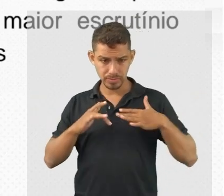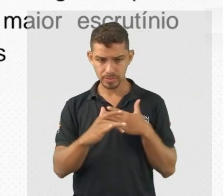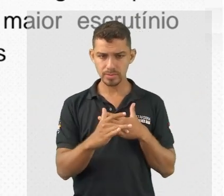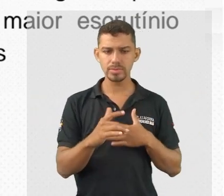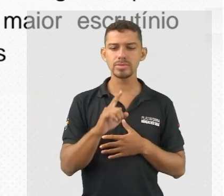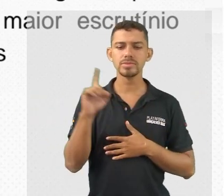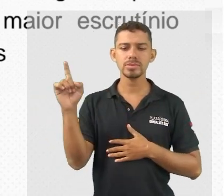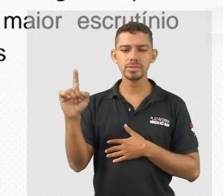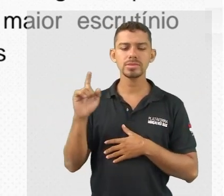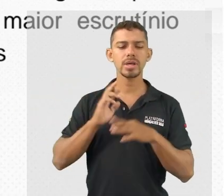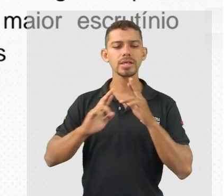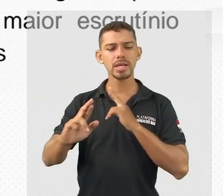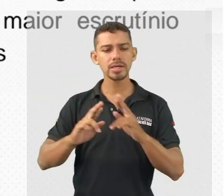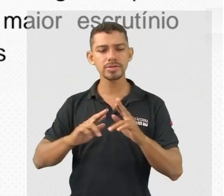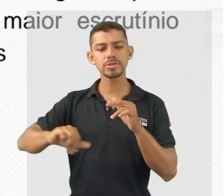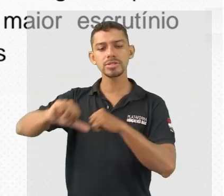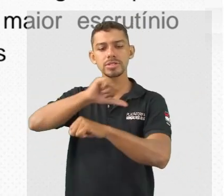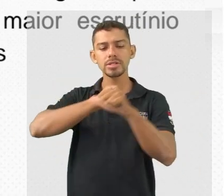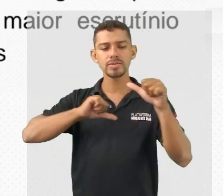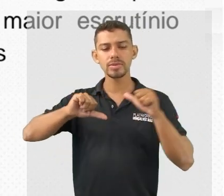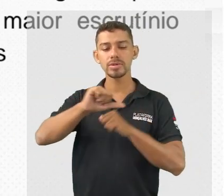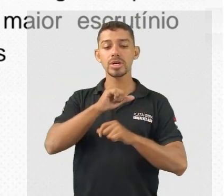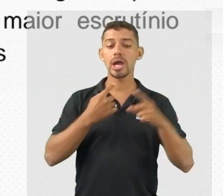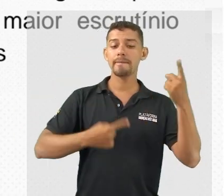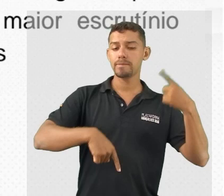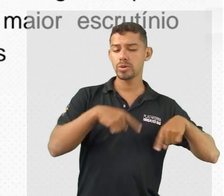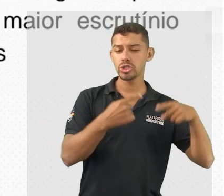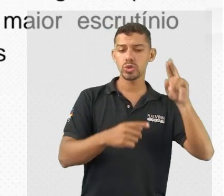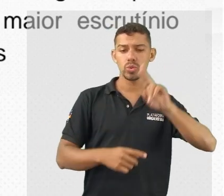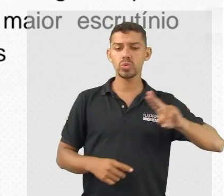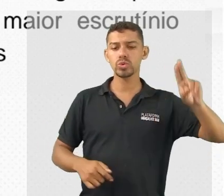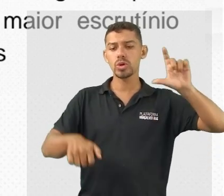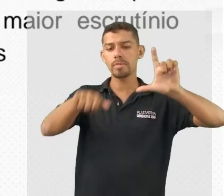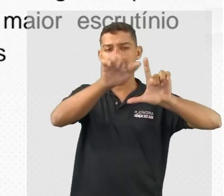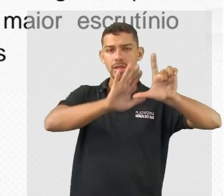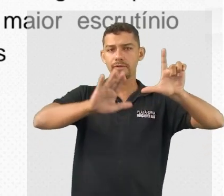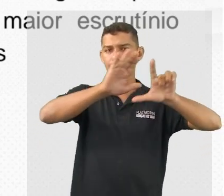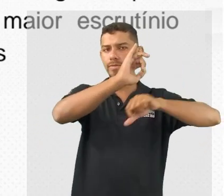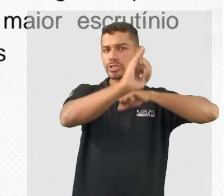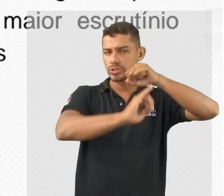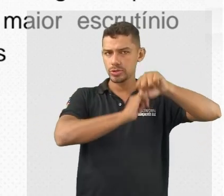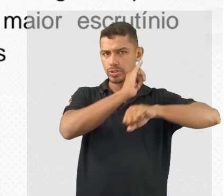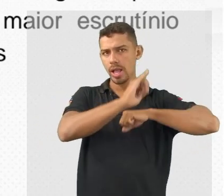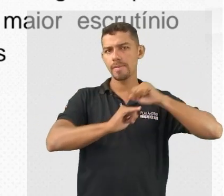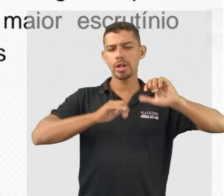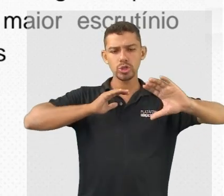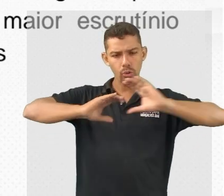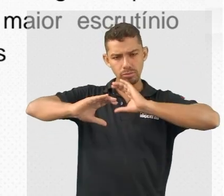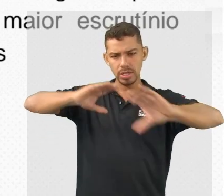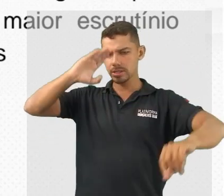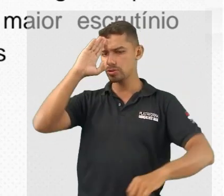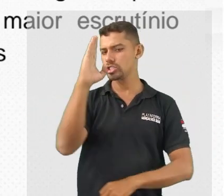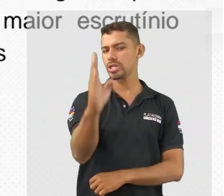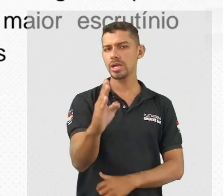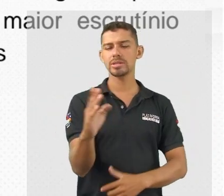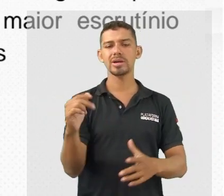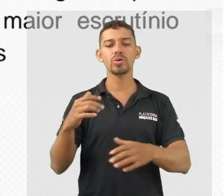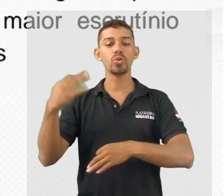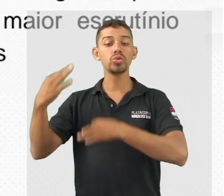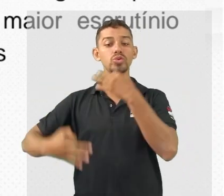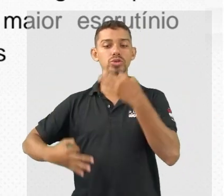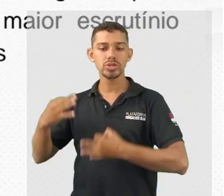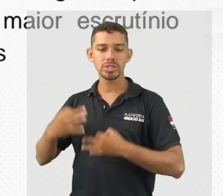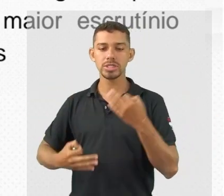sociais, essa relação se transformou. Políticos utilizam plataformas digitais para comunicação direta, o